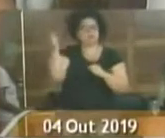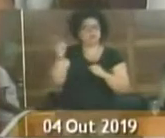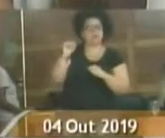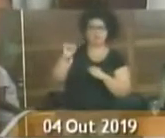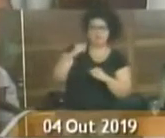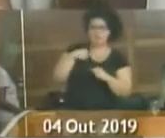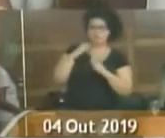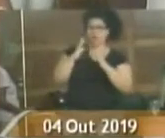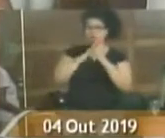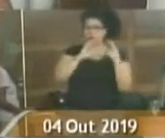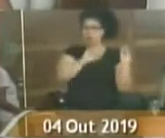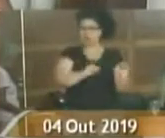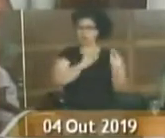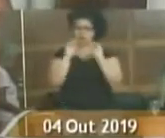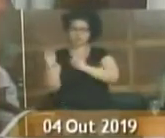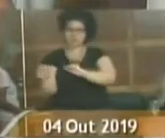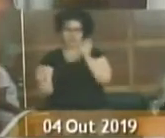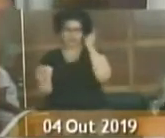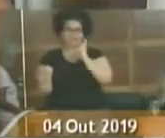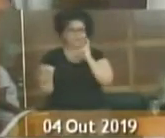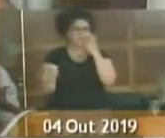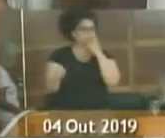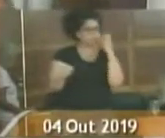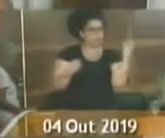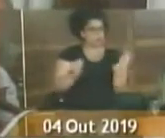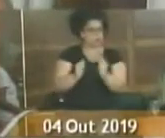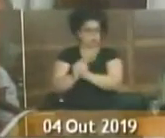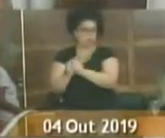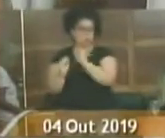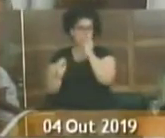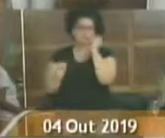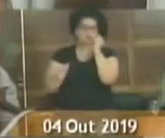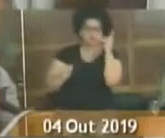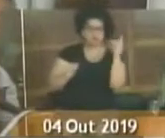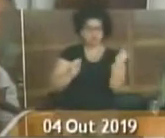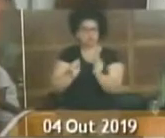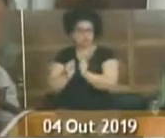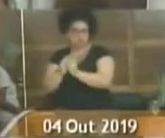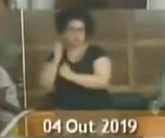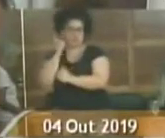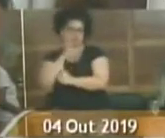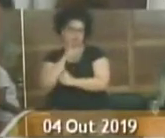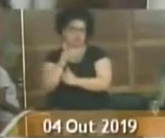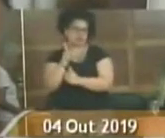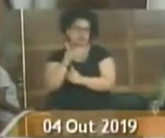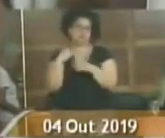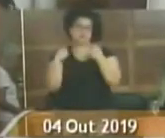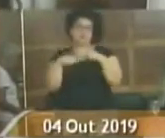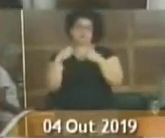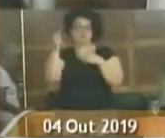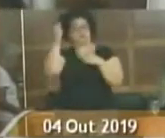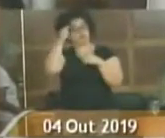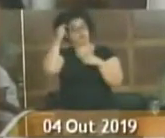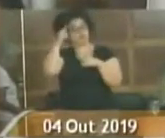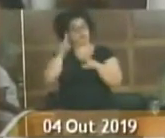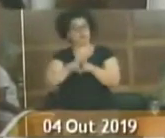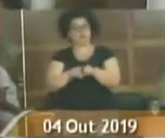ter condição de levar ele junto comigo antes de adotar um animal, adquirir um animal, enfim.